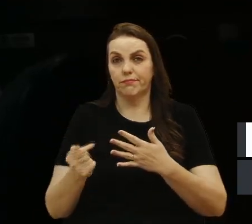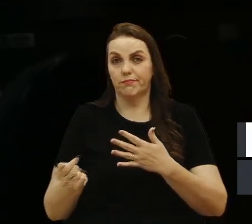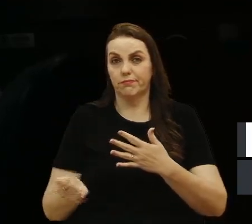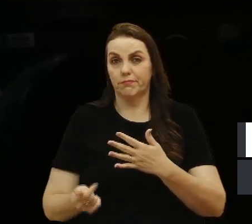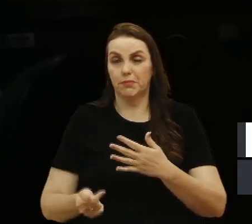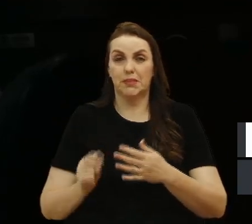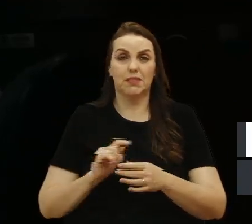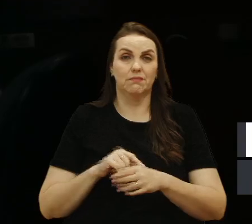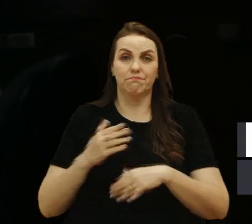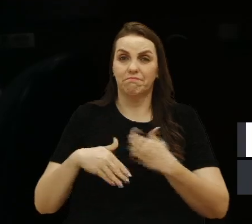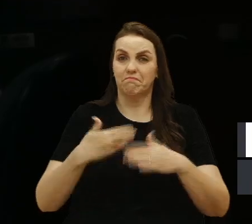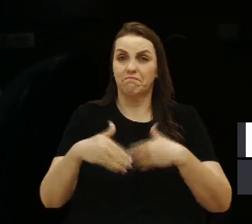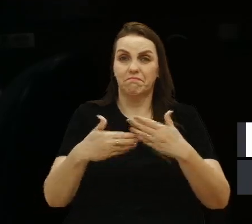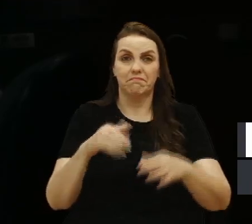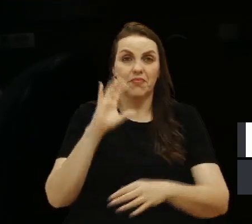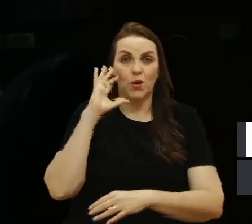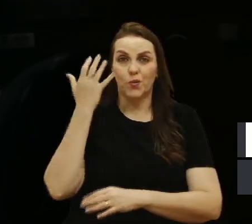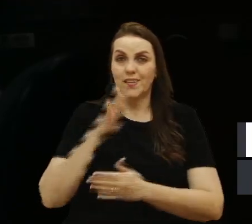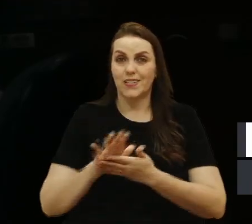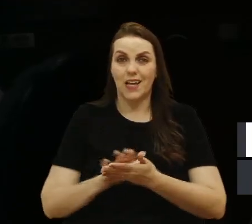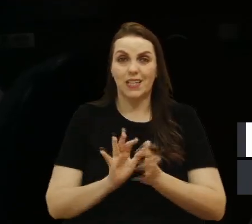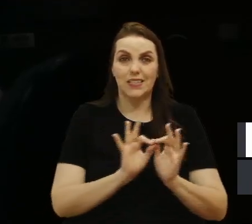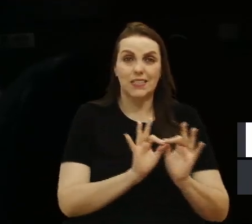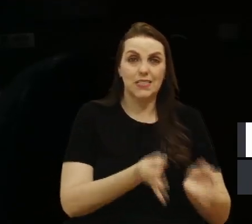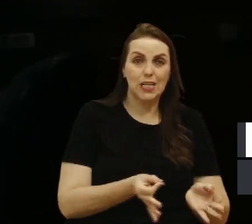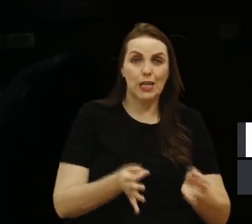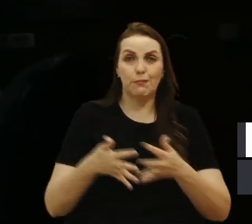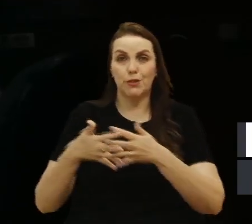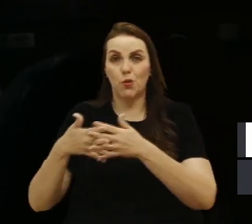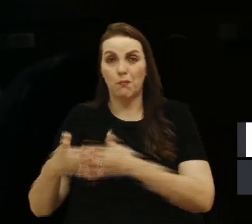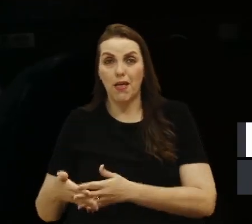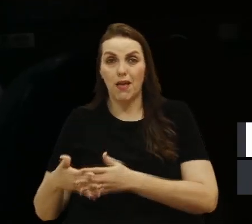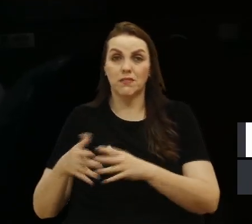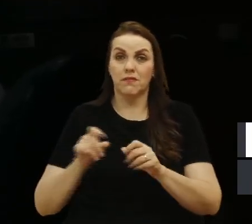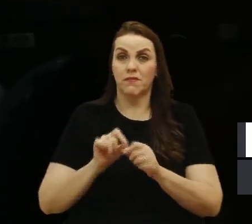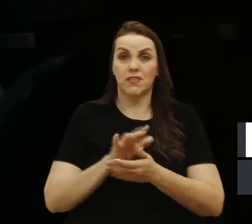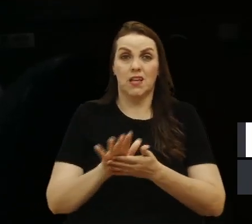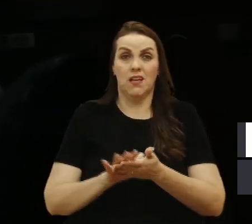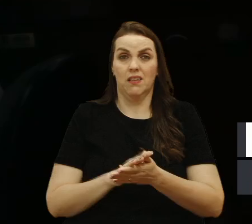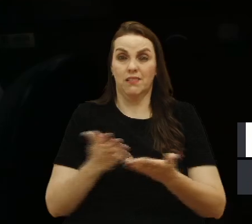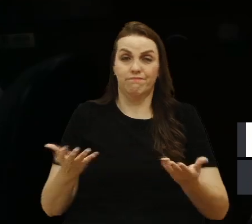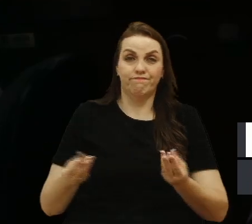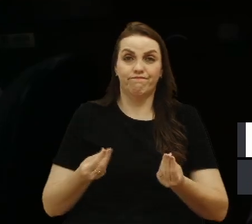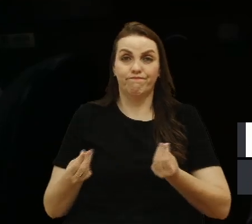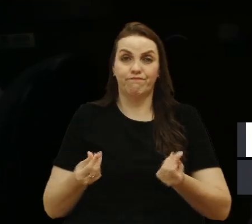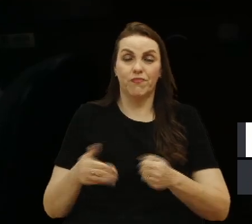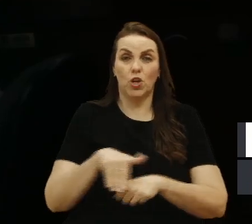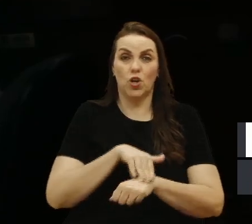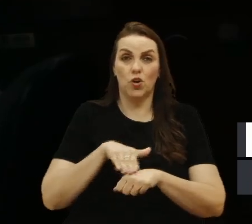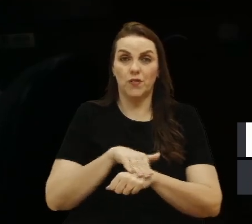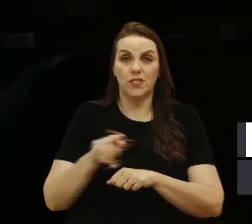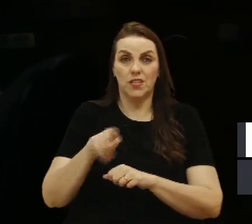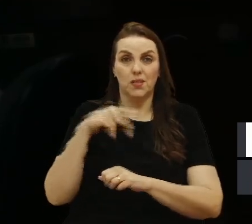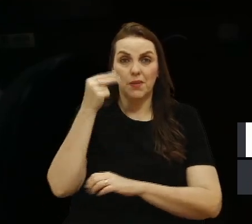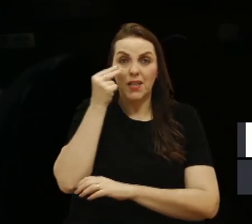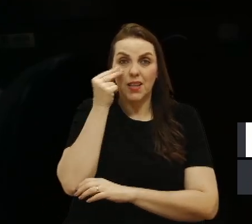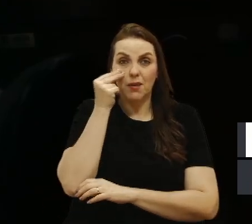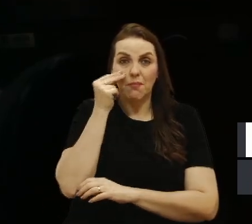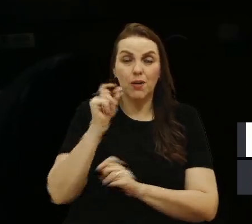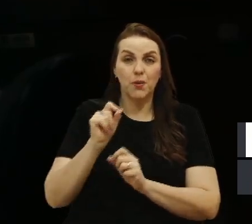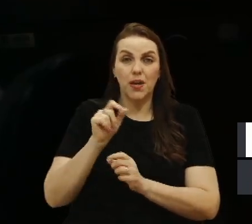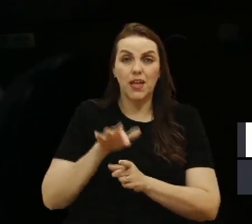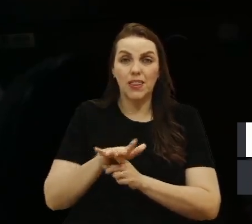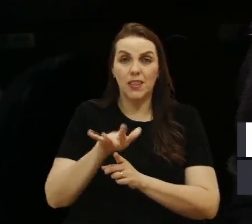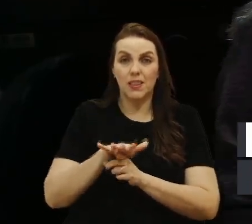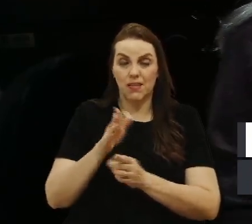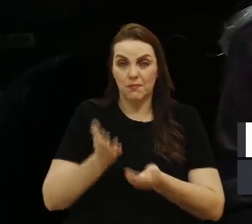não andam, das questões simples às questões mais complexas. Né? E comentava com o vereador Libardi também sobre as demandas que nós